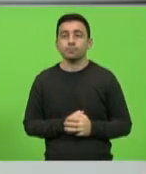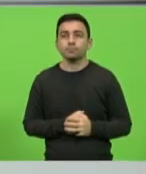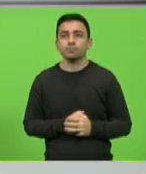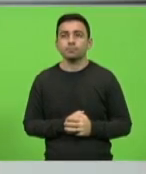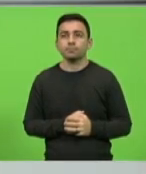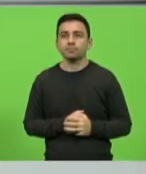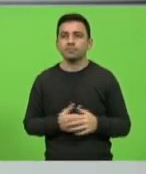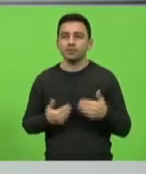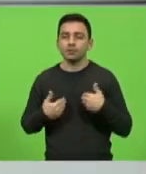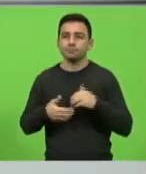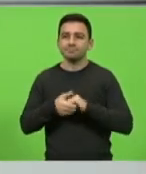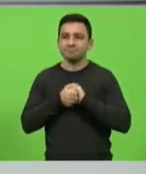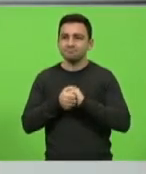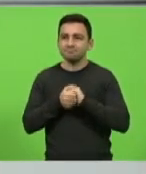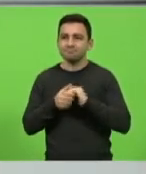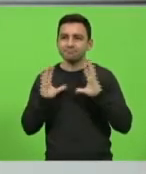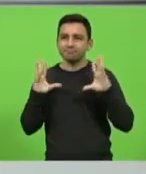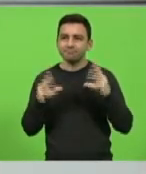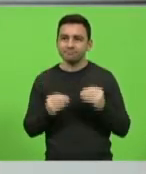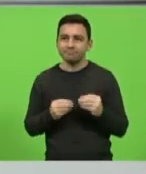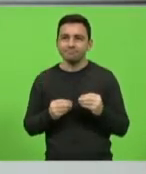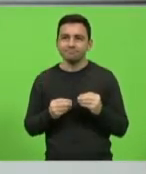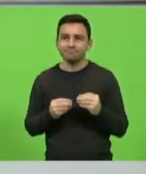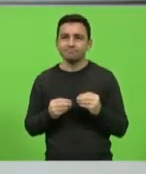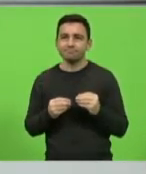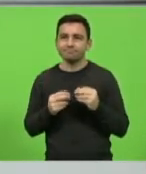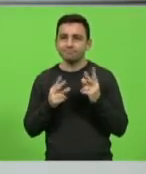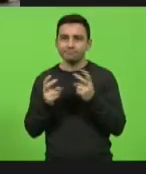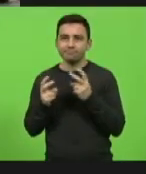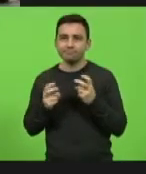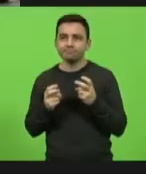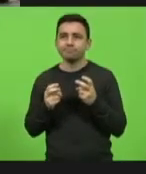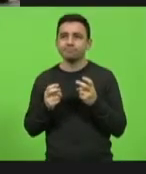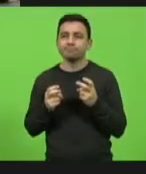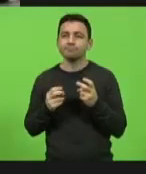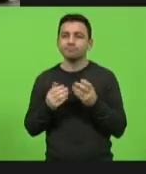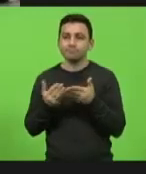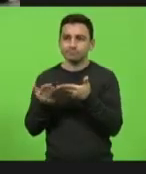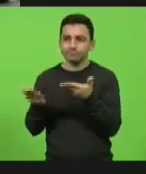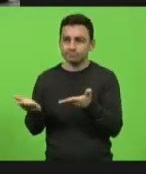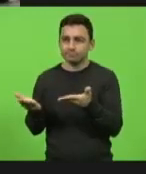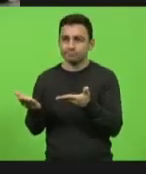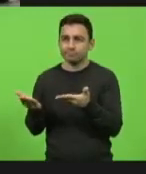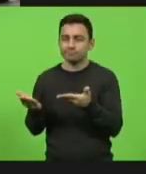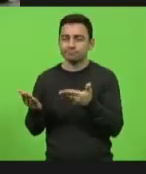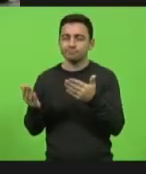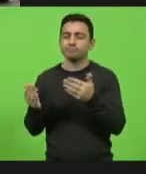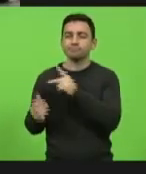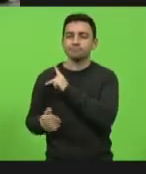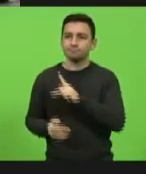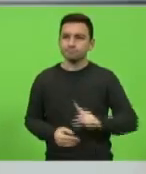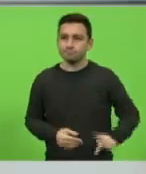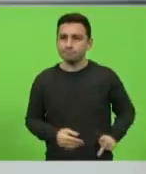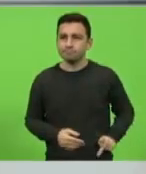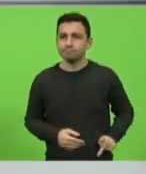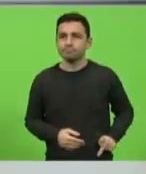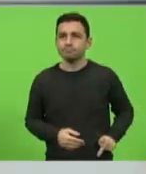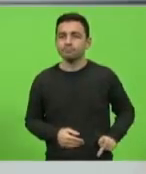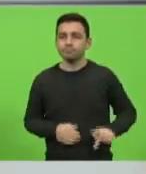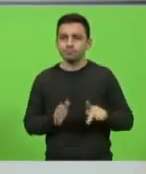Cumprimento a todos, notadamente Vossa Excelência, digníssimo presidente